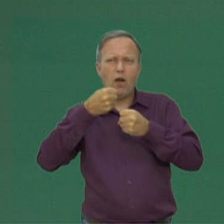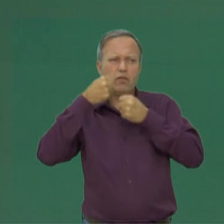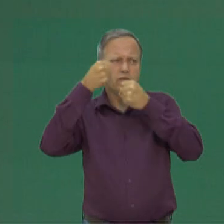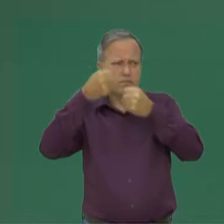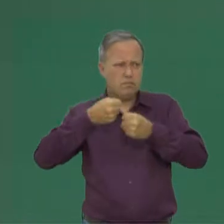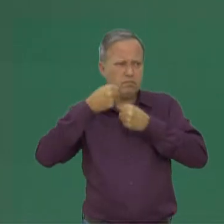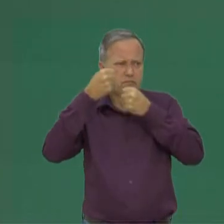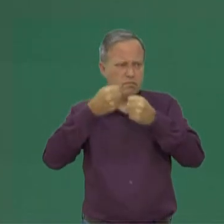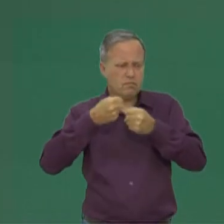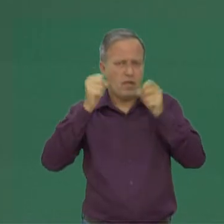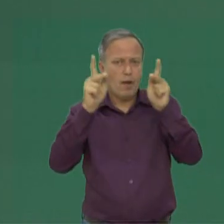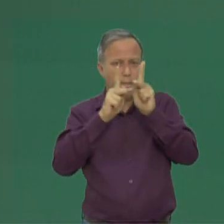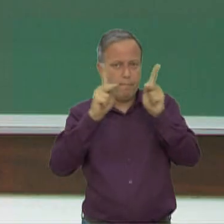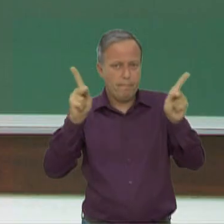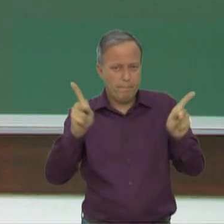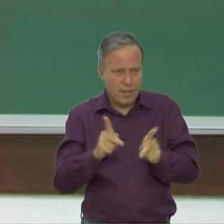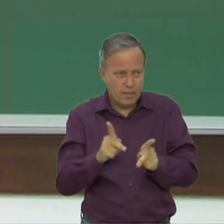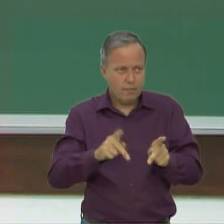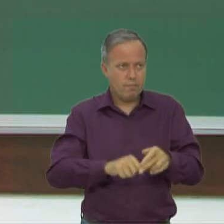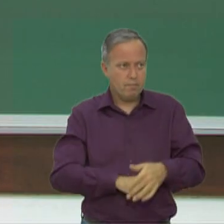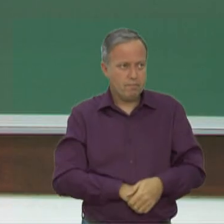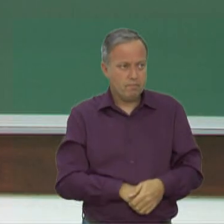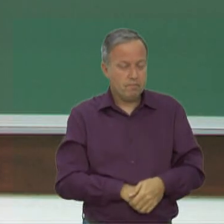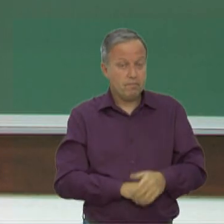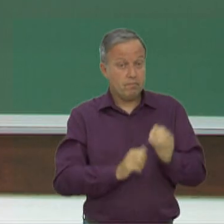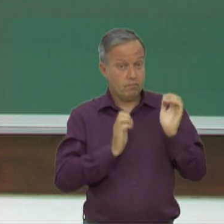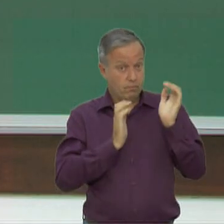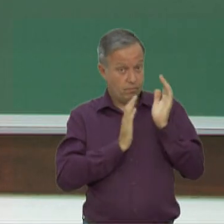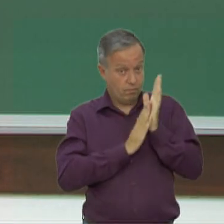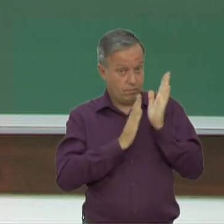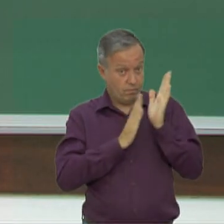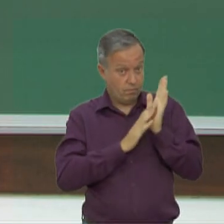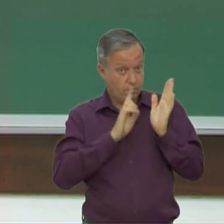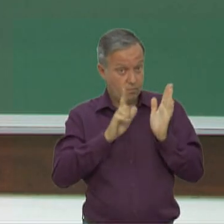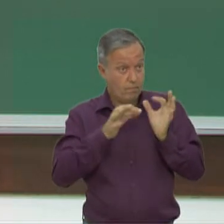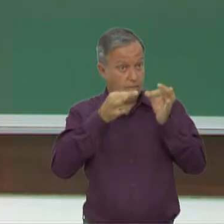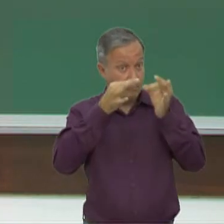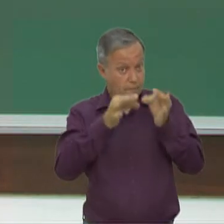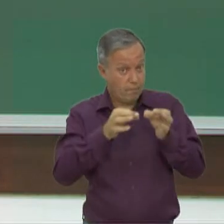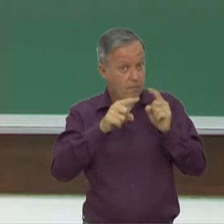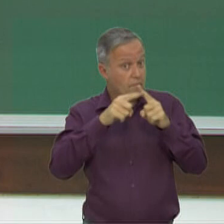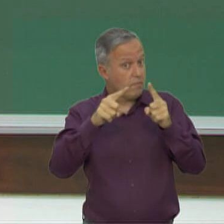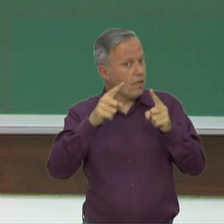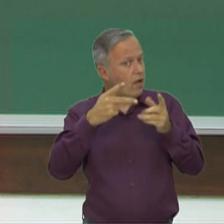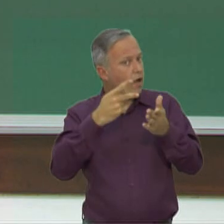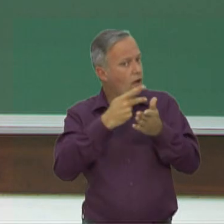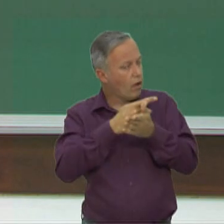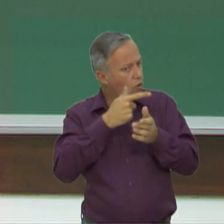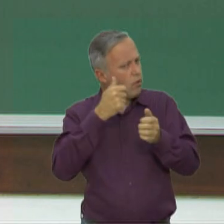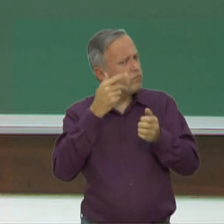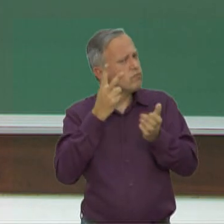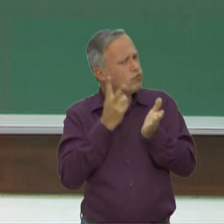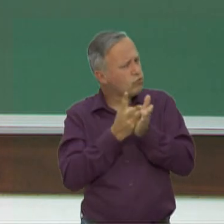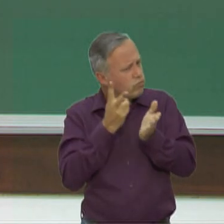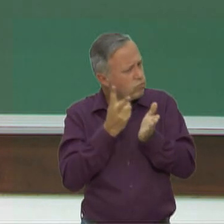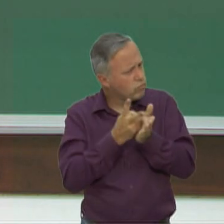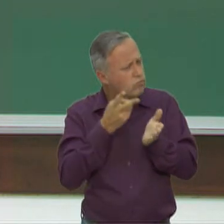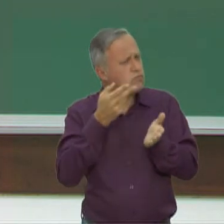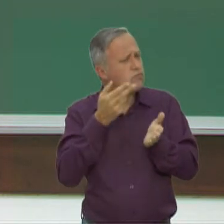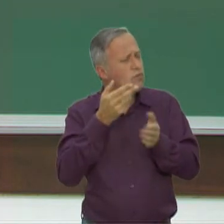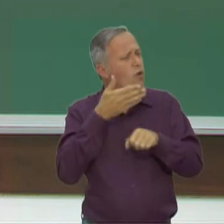de la paz. Parabéns para você que acertou e se não acertou, continue tentando